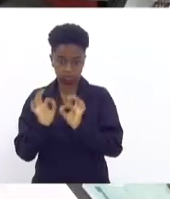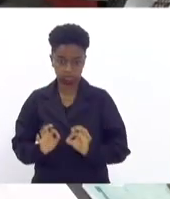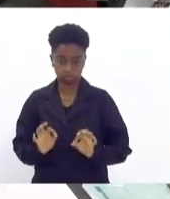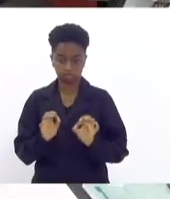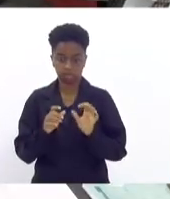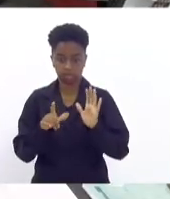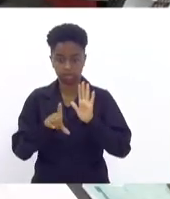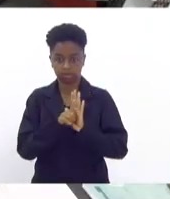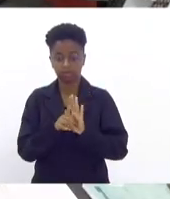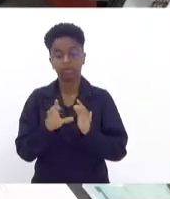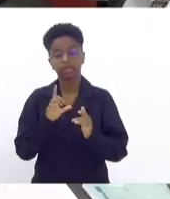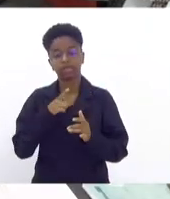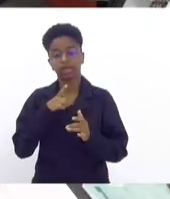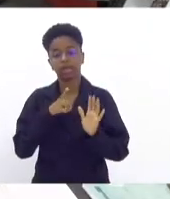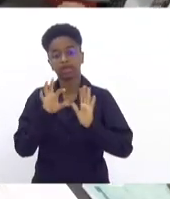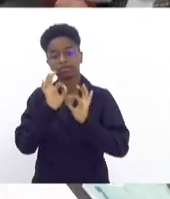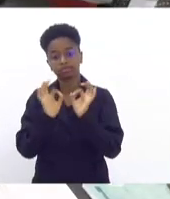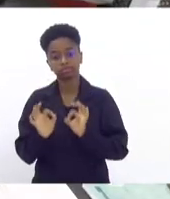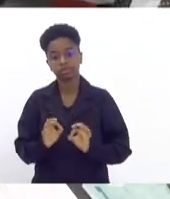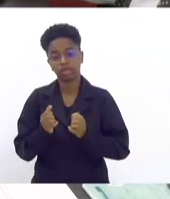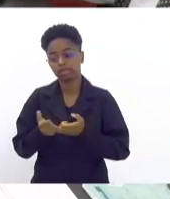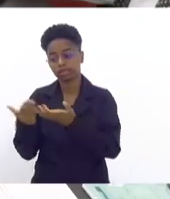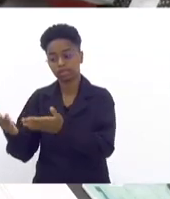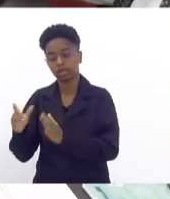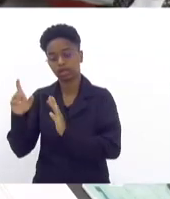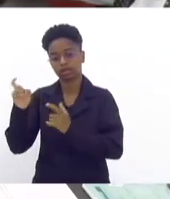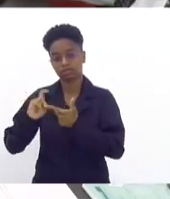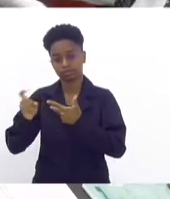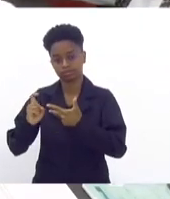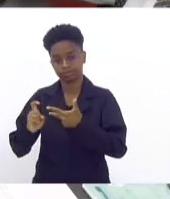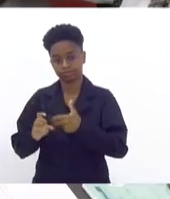Botando a regulamentação para o Poder Executivo.